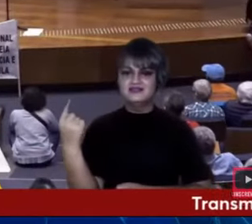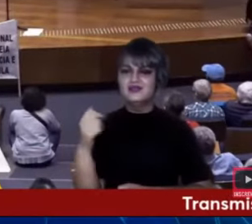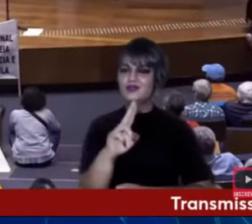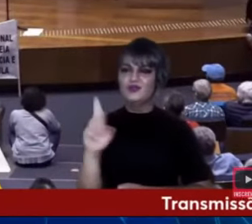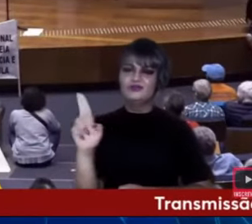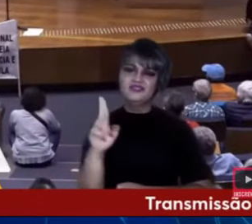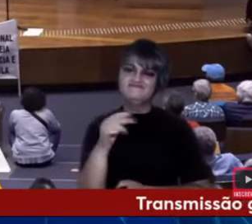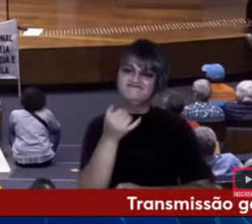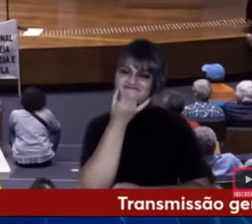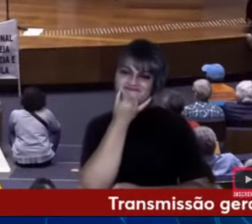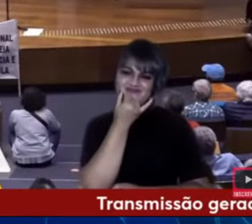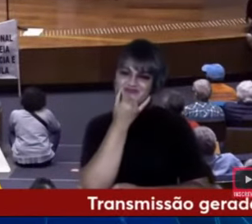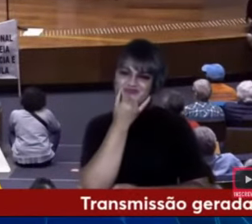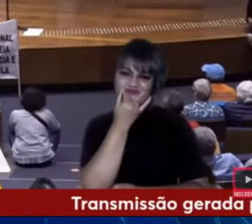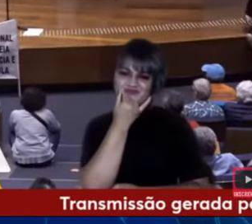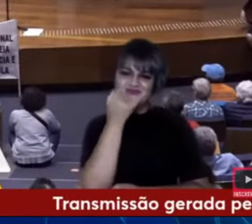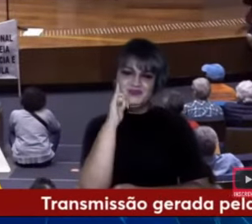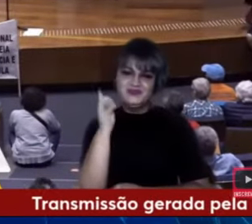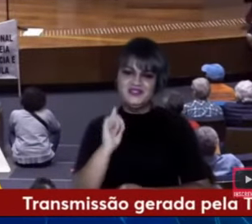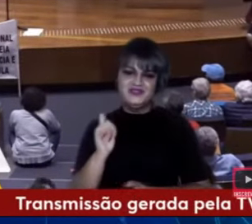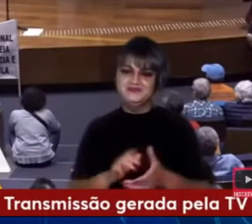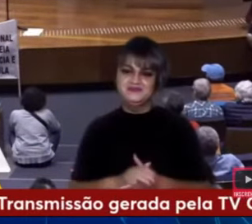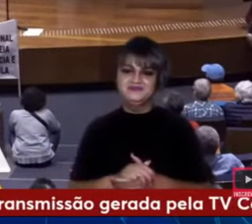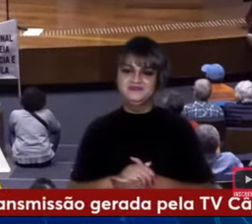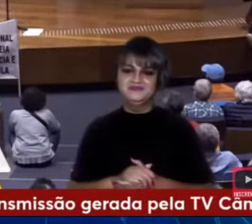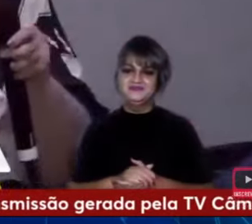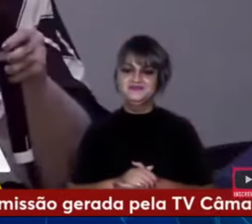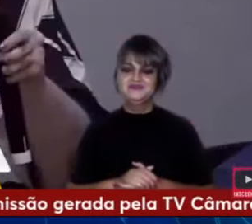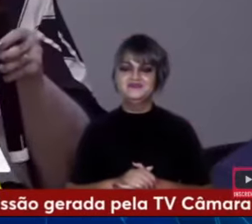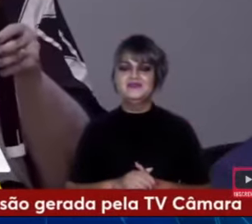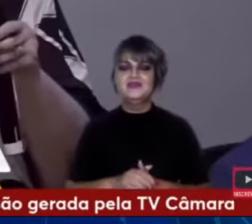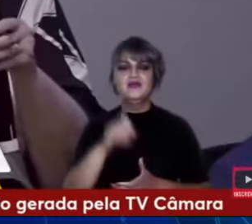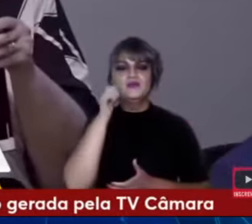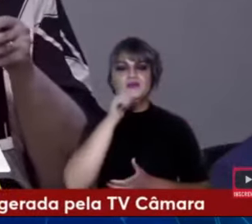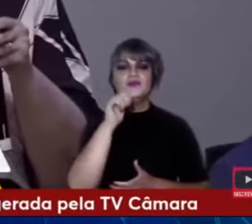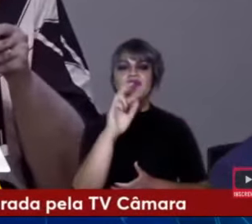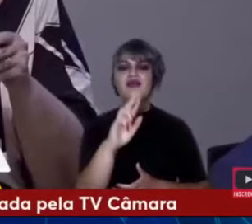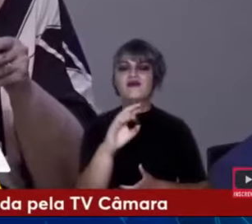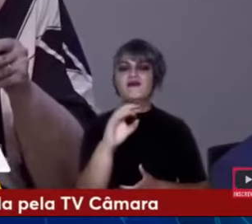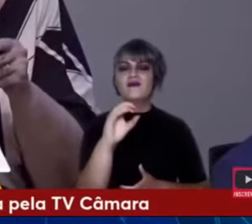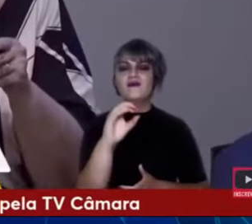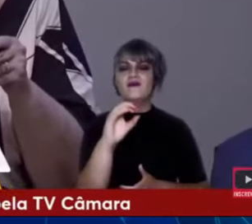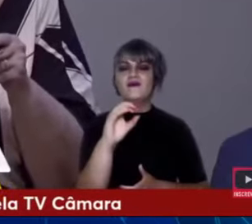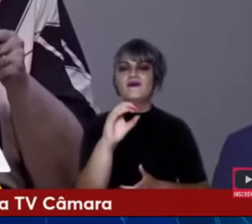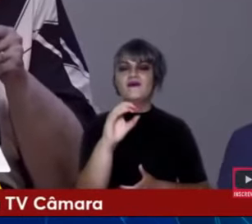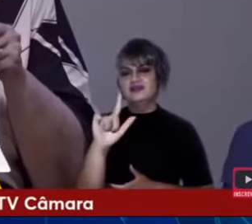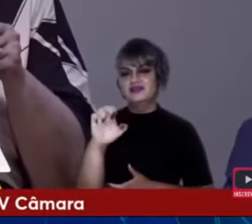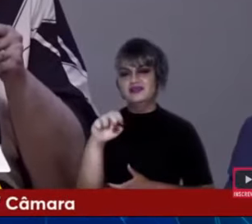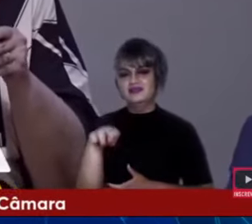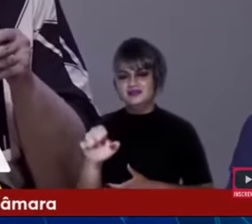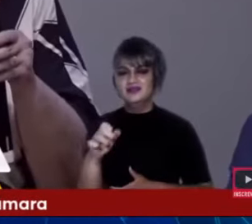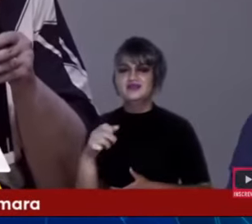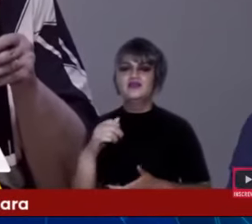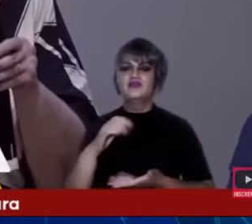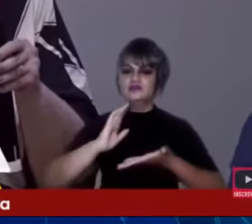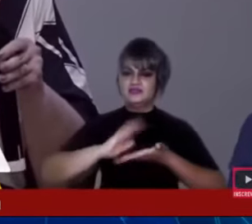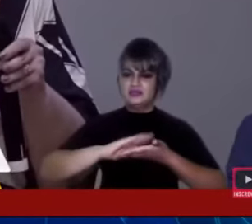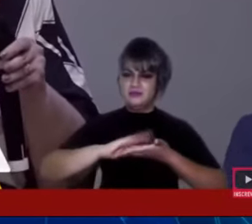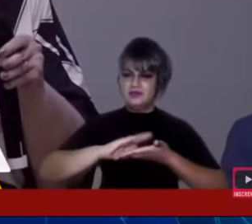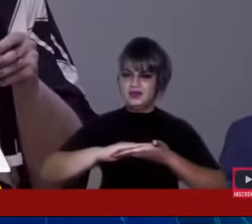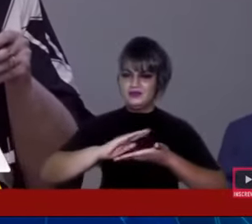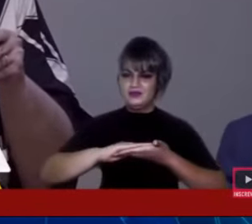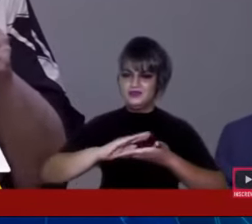perdoe. Rosilene, querida, que me saudou com tanto carinho, e a vocês que me aplaudiram, isso para mim foi uma